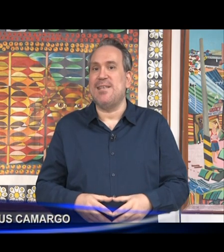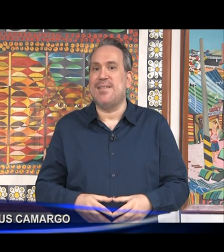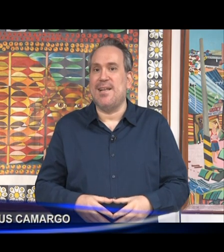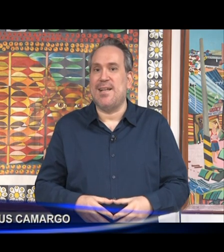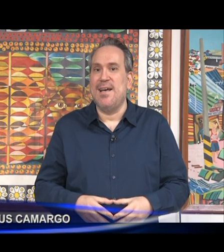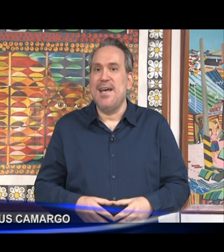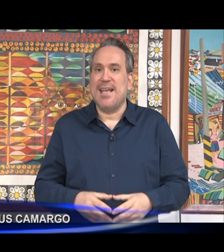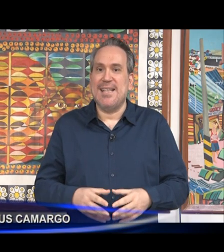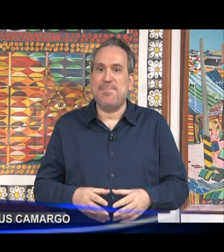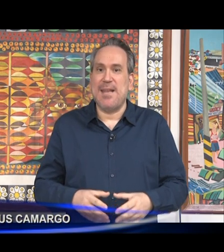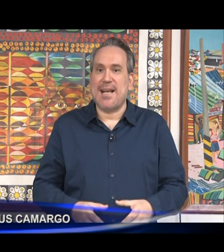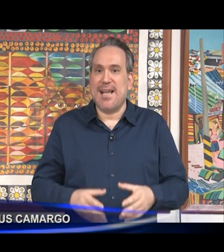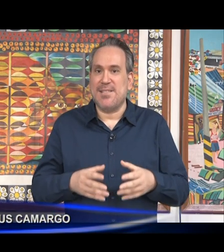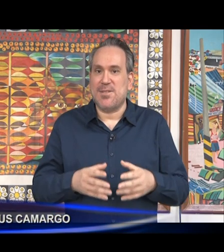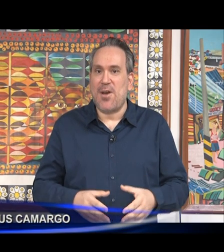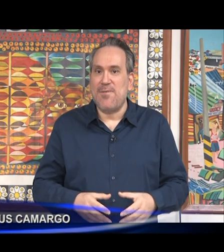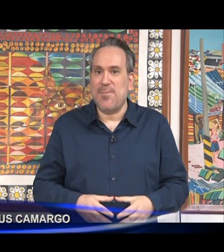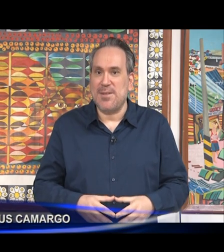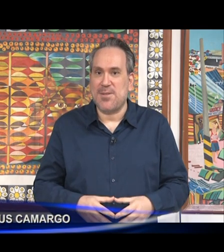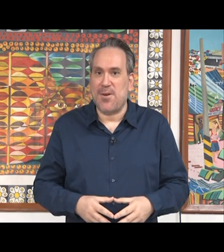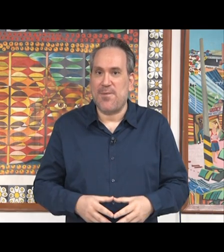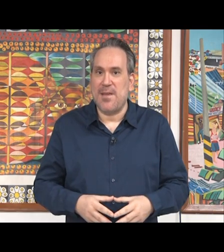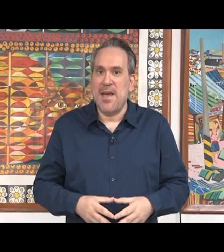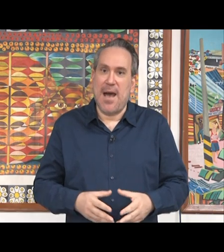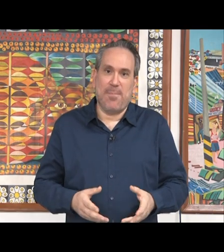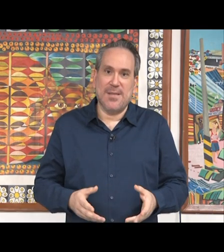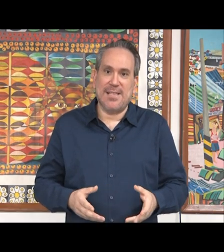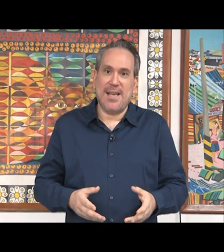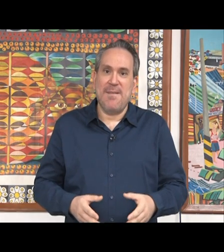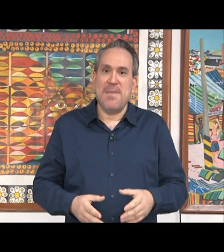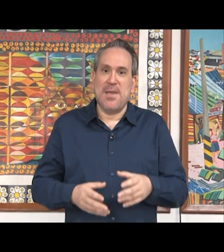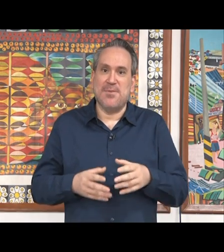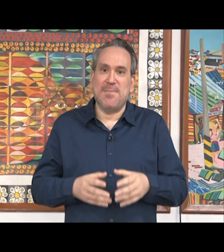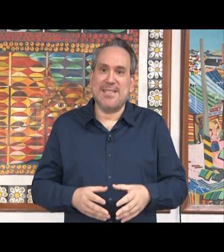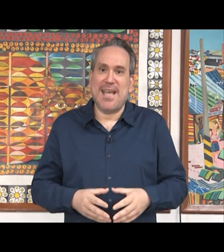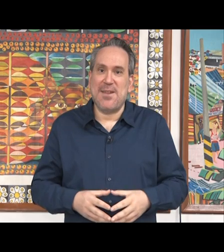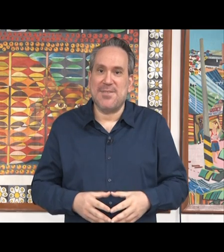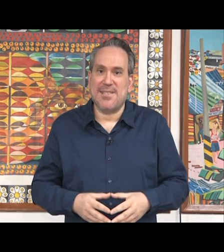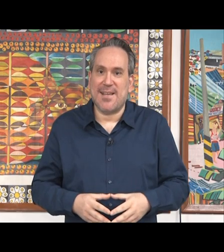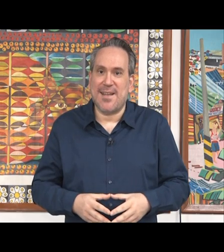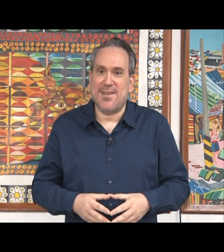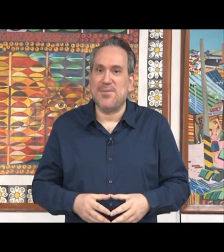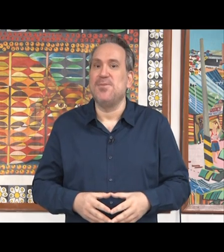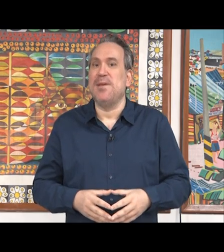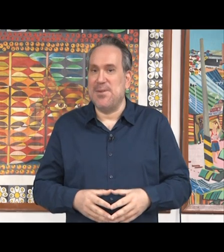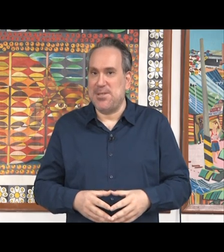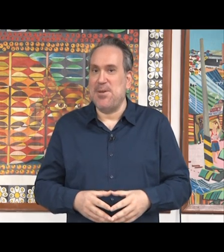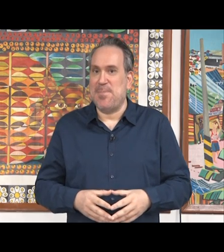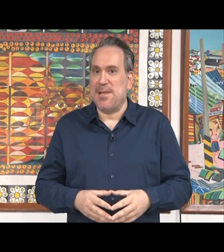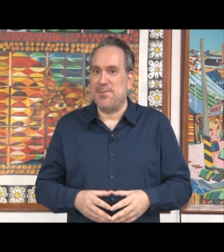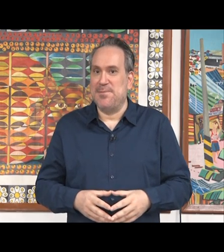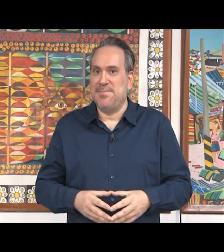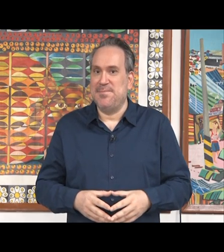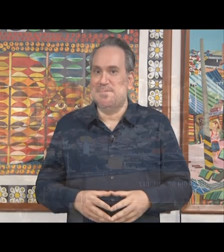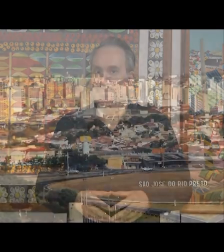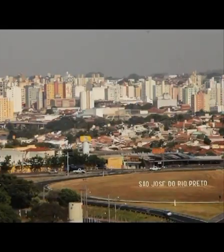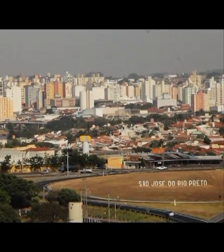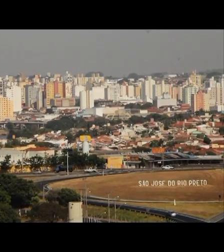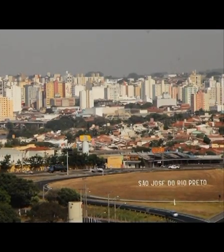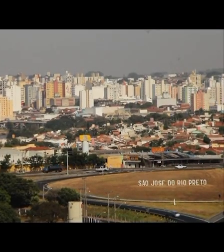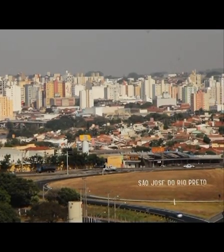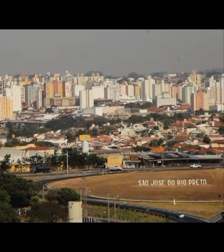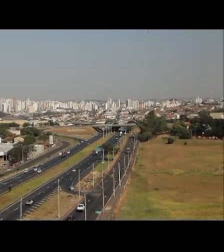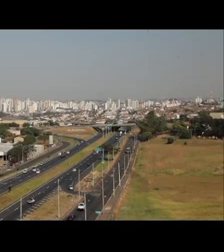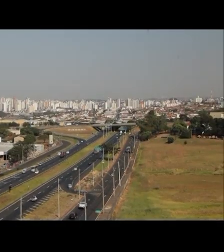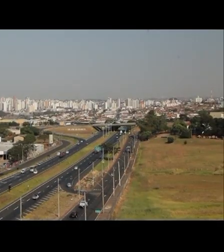Romildo Santana, que explica estrofe por estrofe a poesia e os mistérios e segredos do hino de Rio Preto.